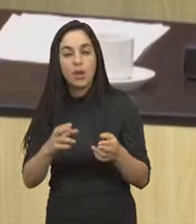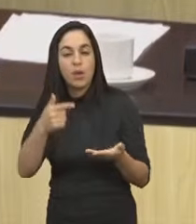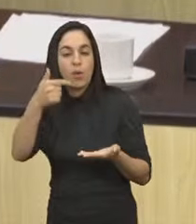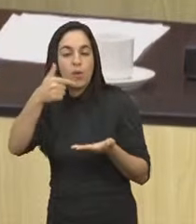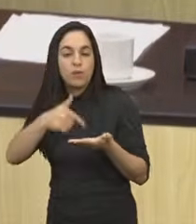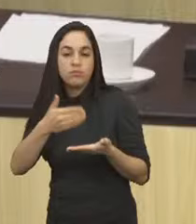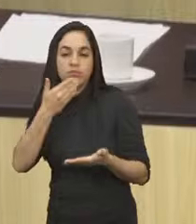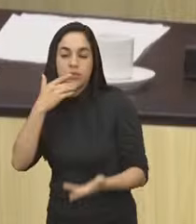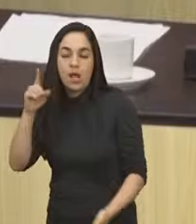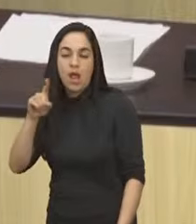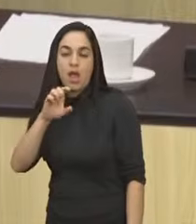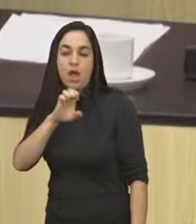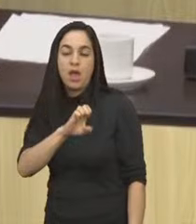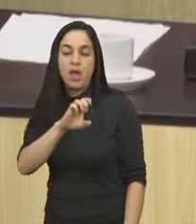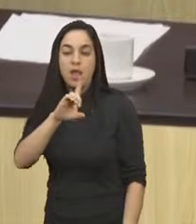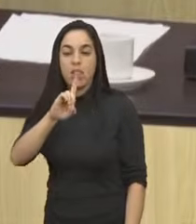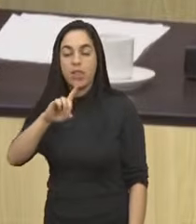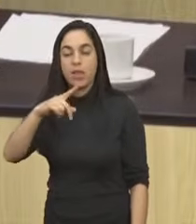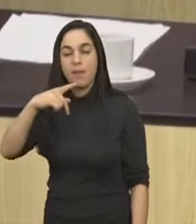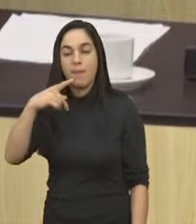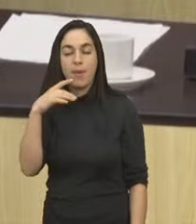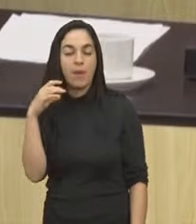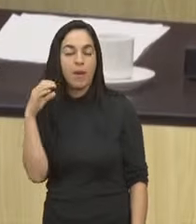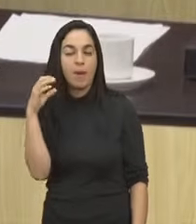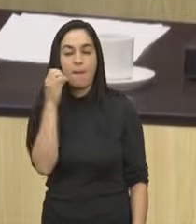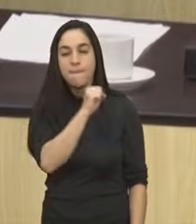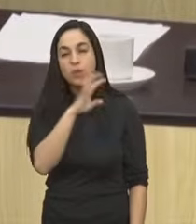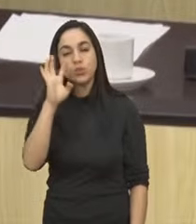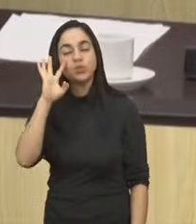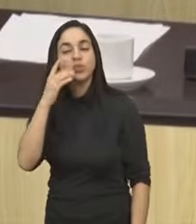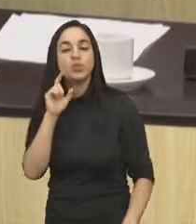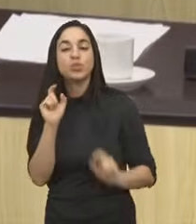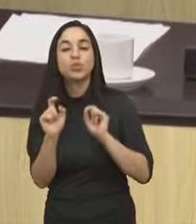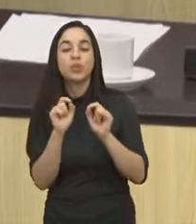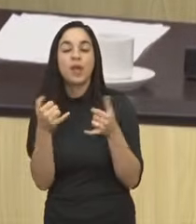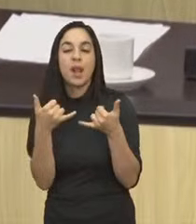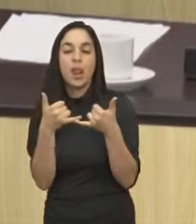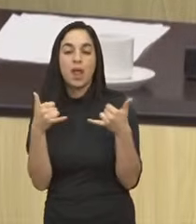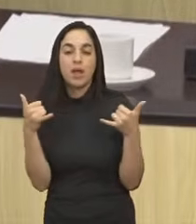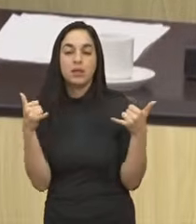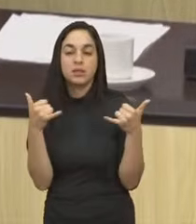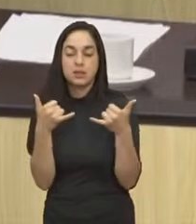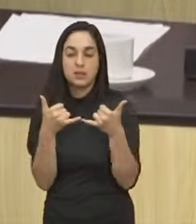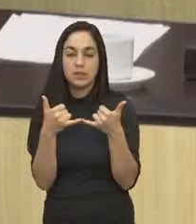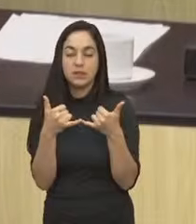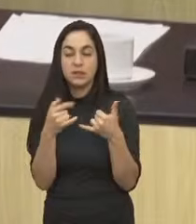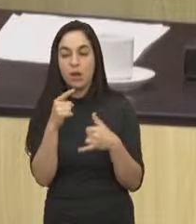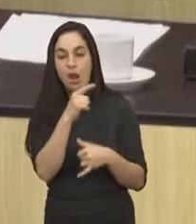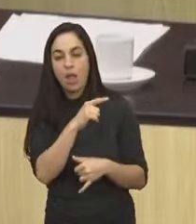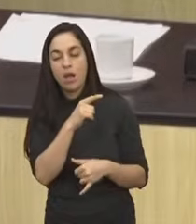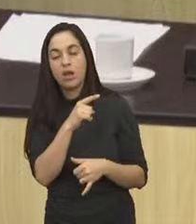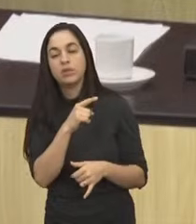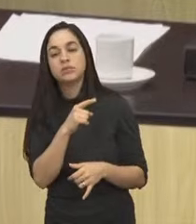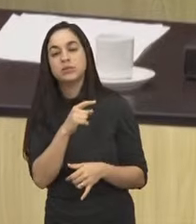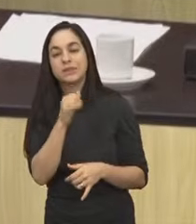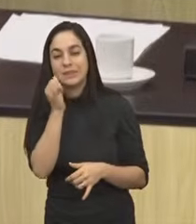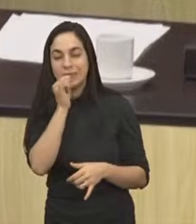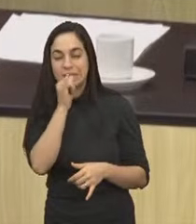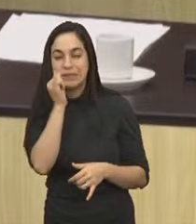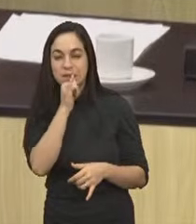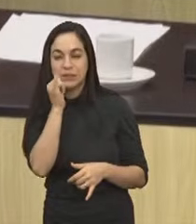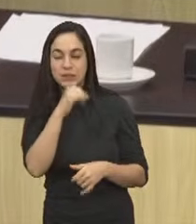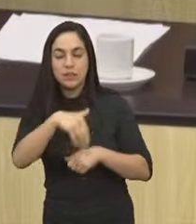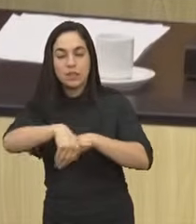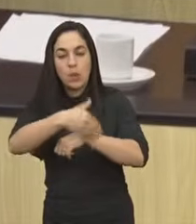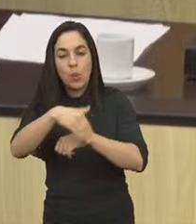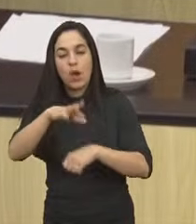à EDP, solicitando urgentes providências para a ligação de energia elétrica aos moradores do prolongamento da